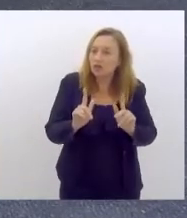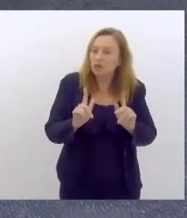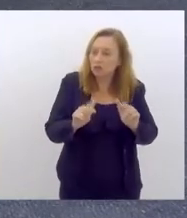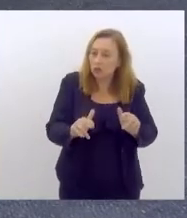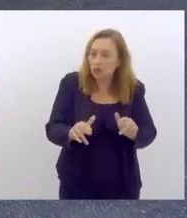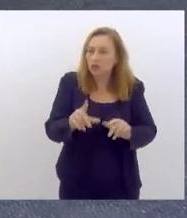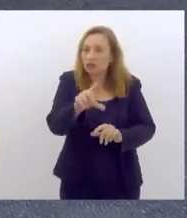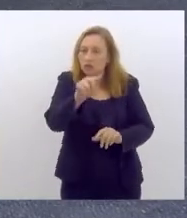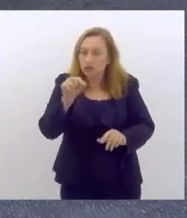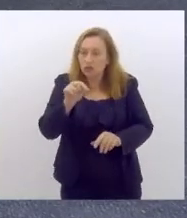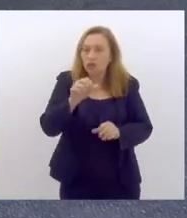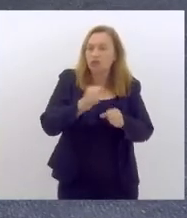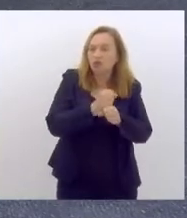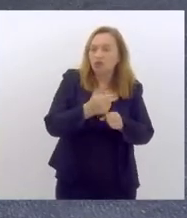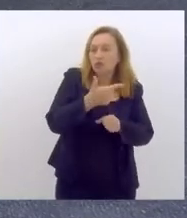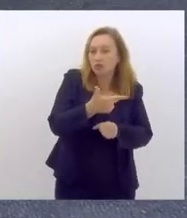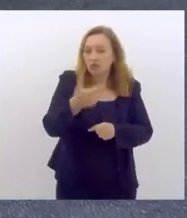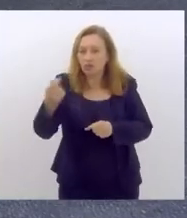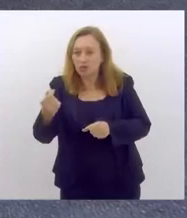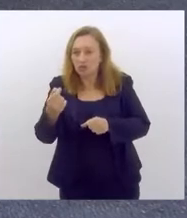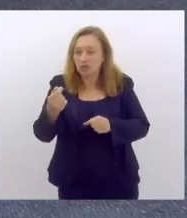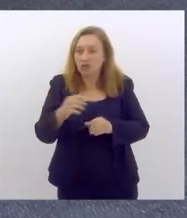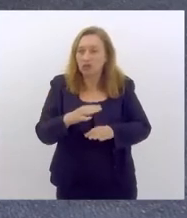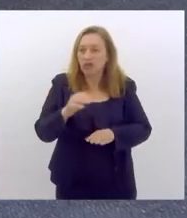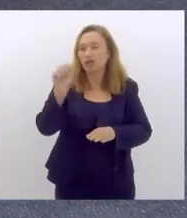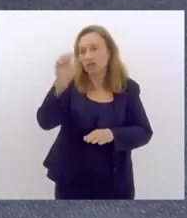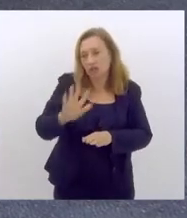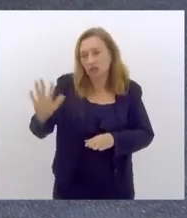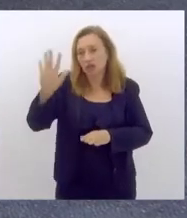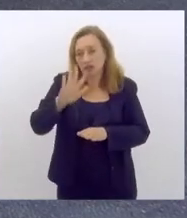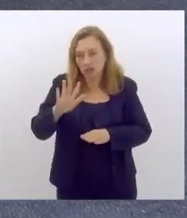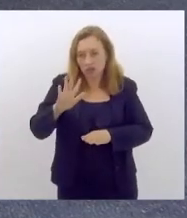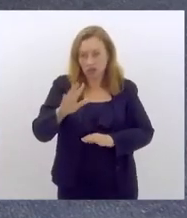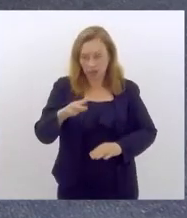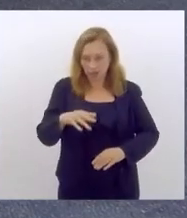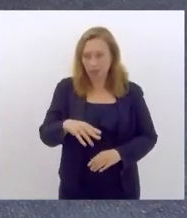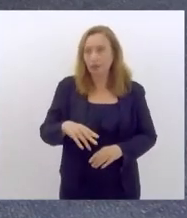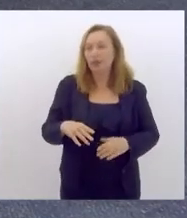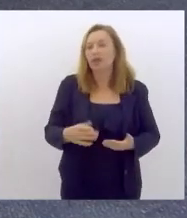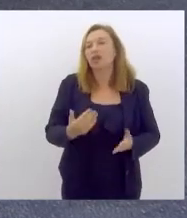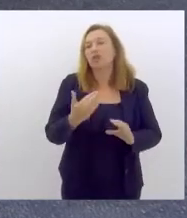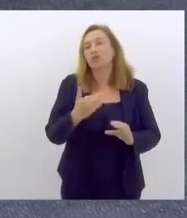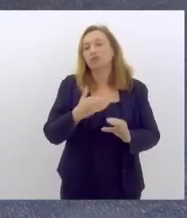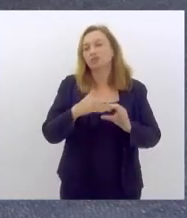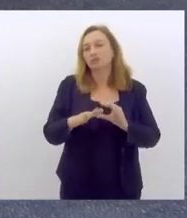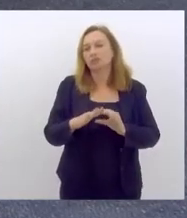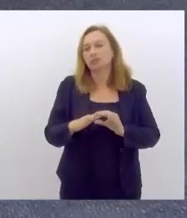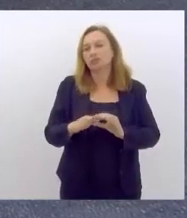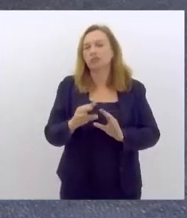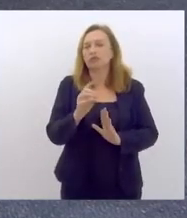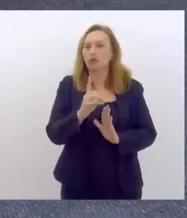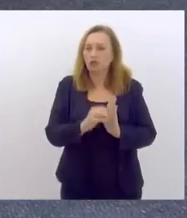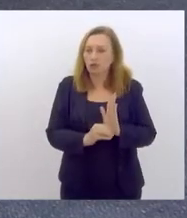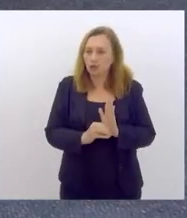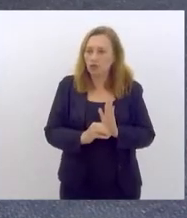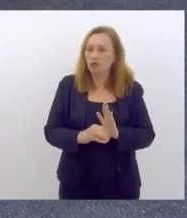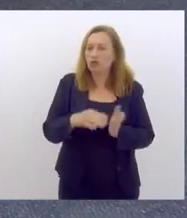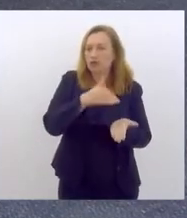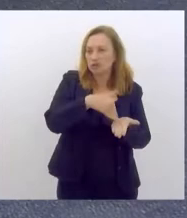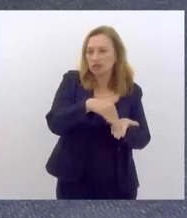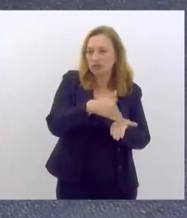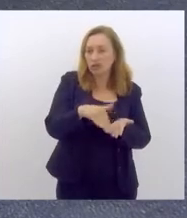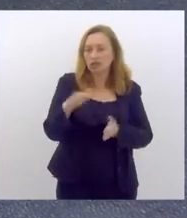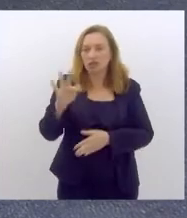em 2020 a nível nacional. E eu, então, mandei um ofício à Secretaria